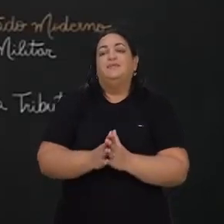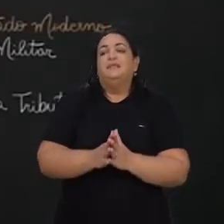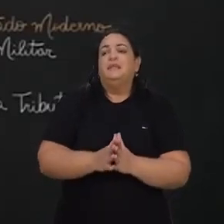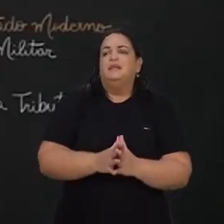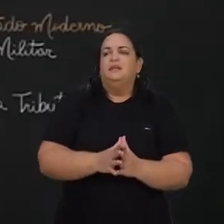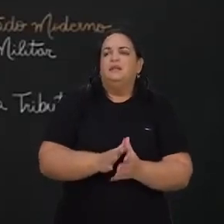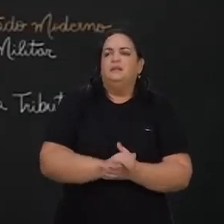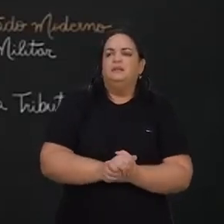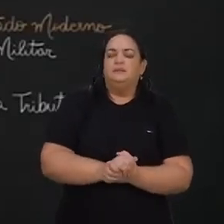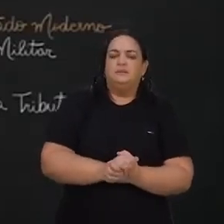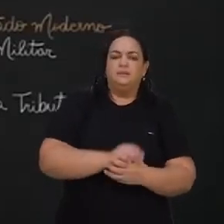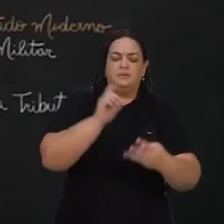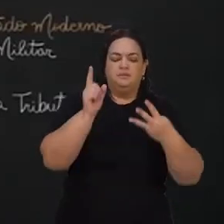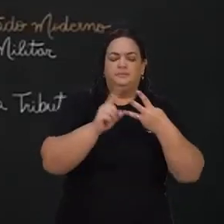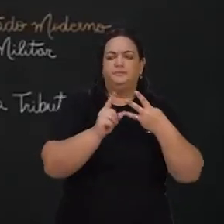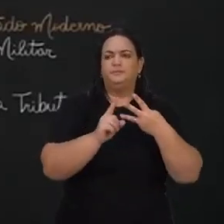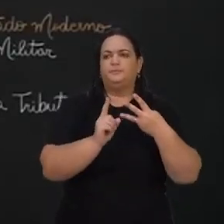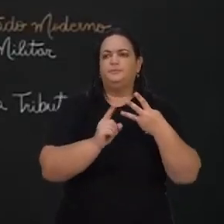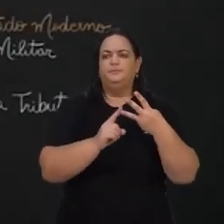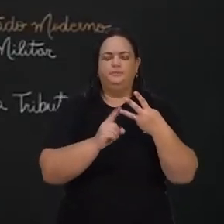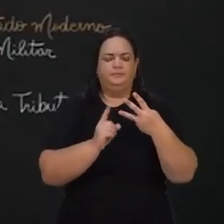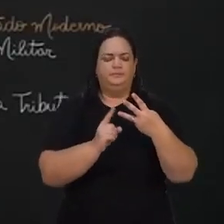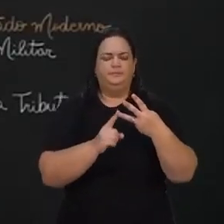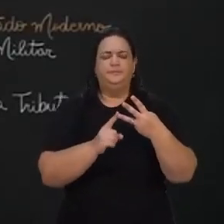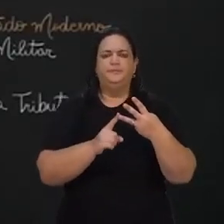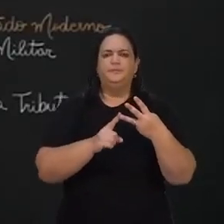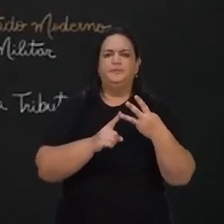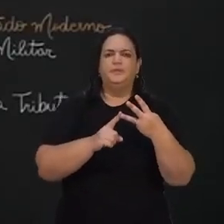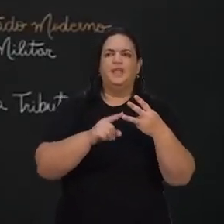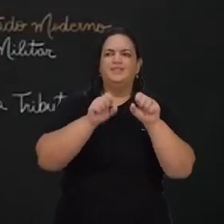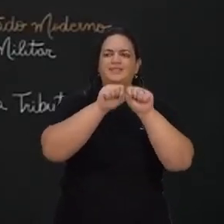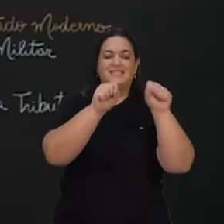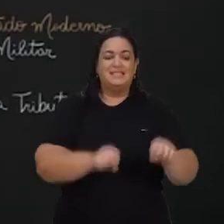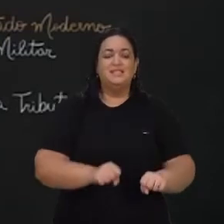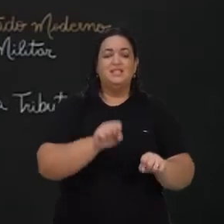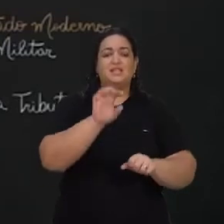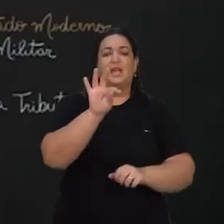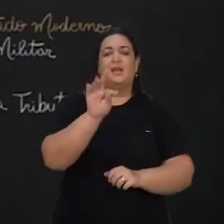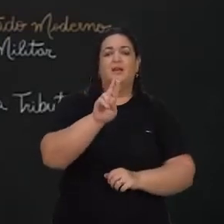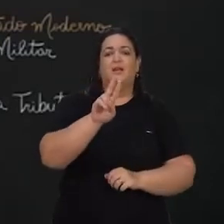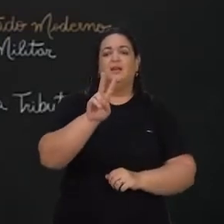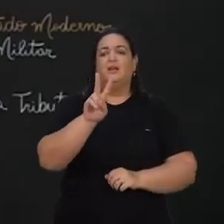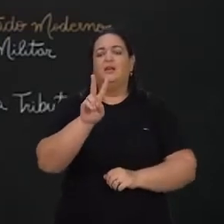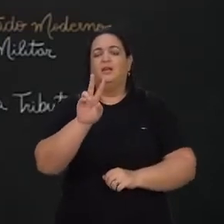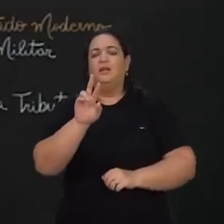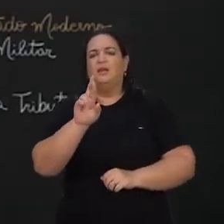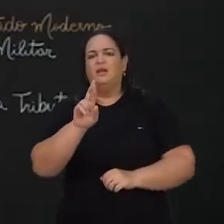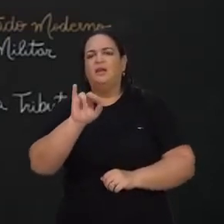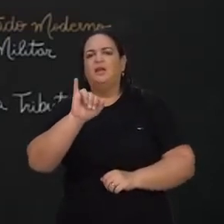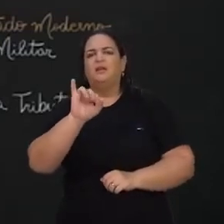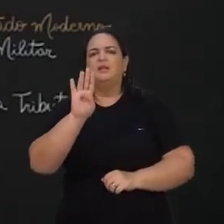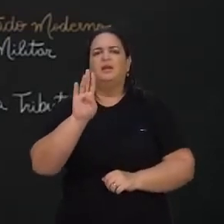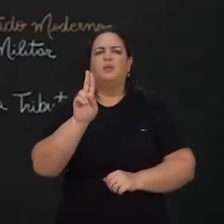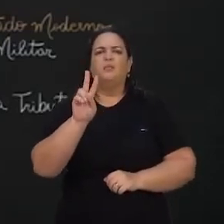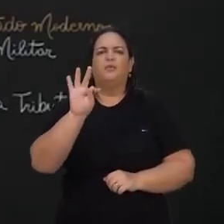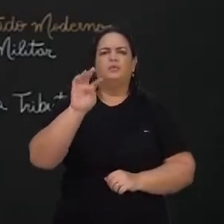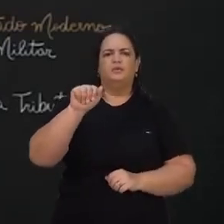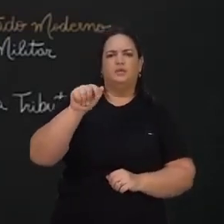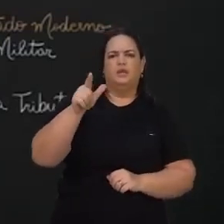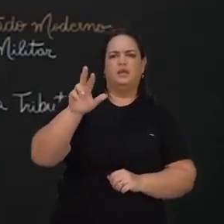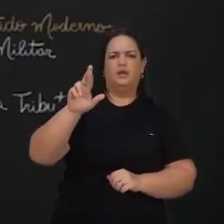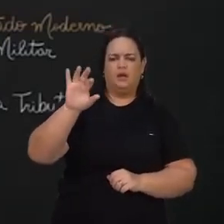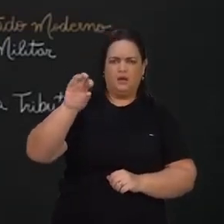também. Outra coisa que o Estado moderno trouxe, que é essa formação centralizada na mão do rei, foi